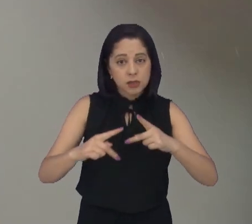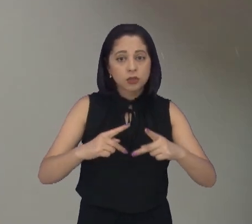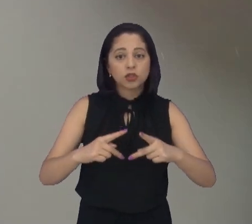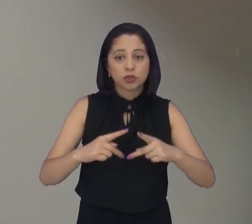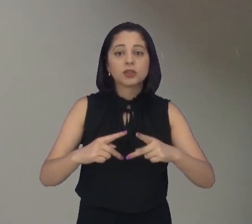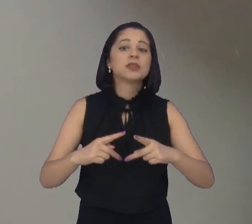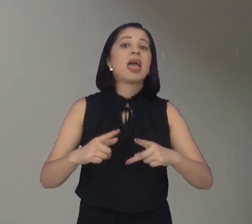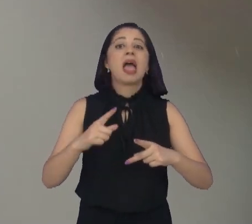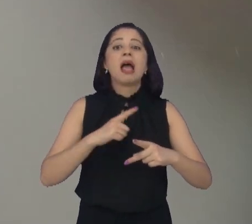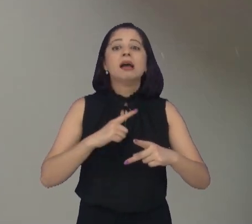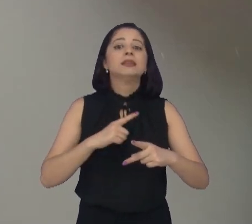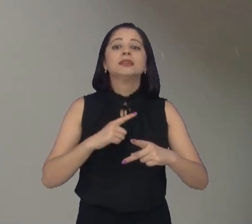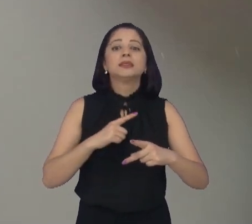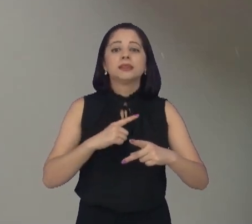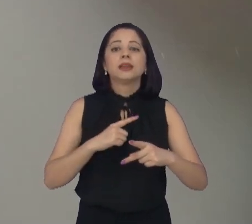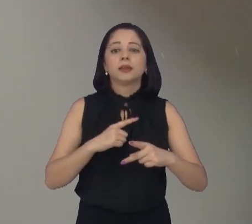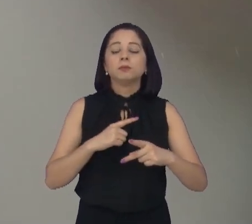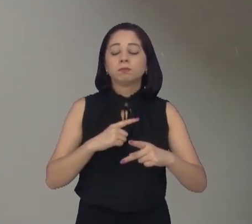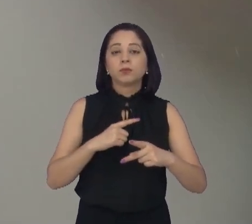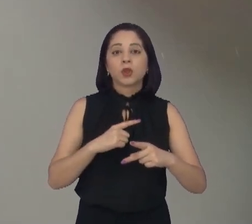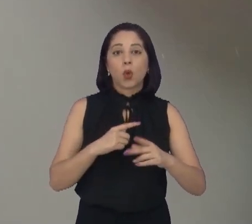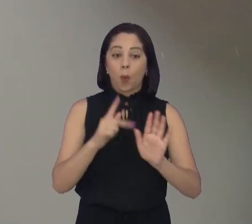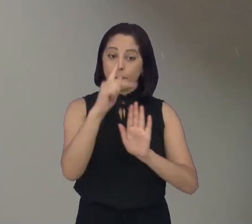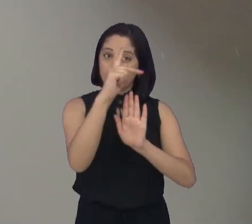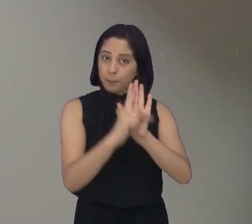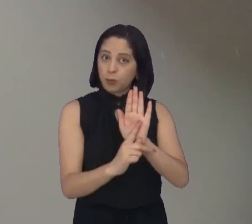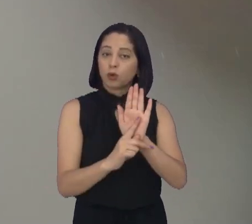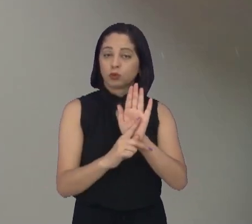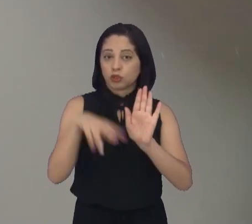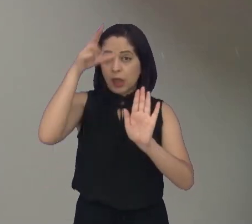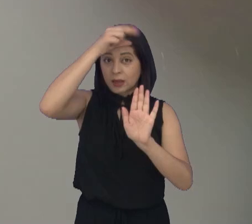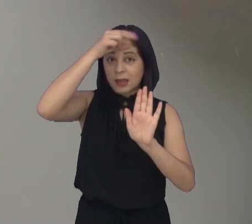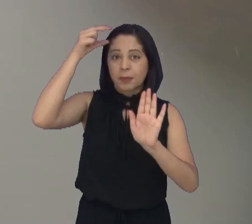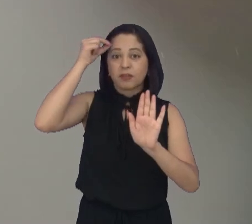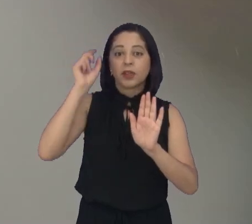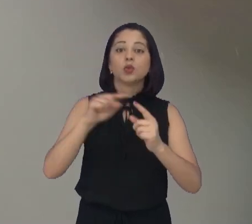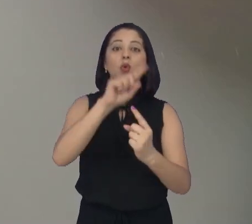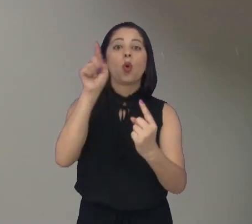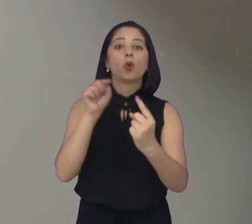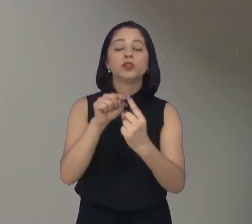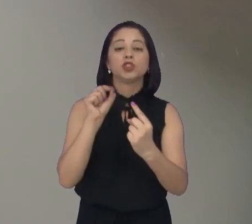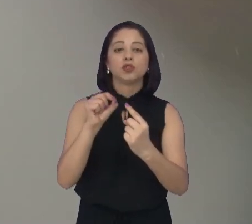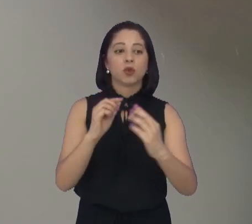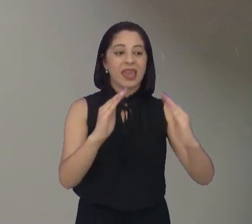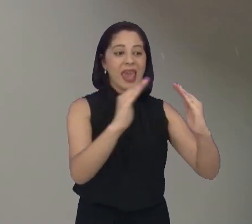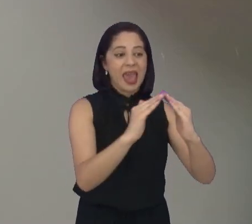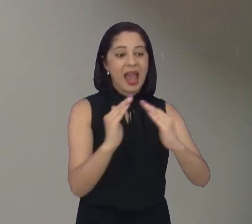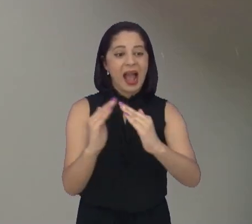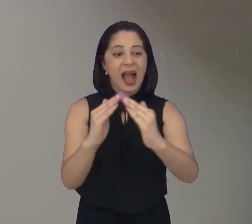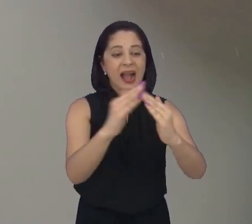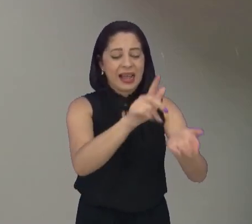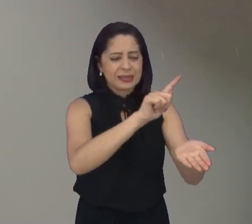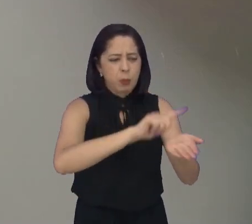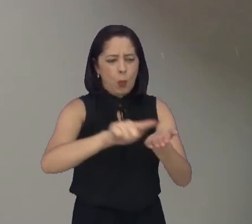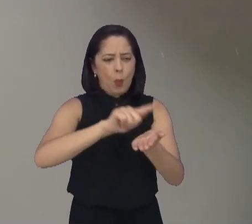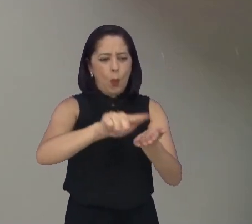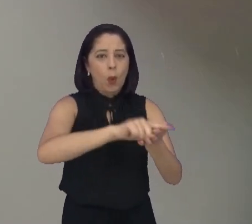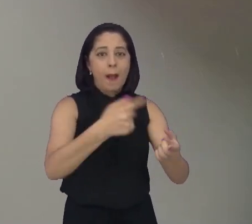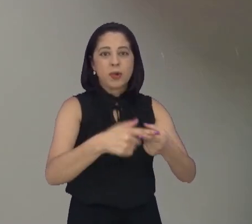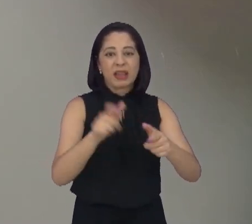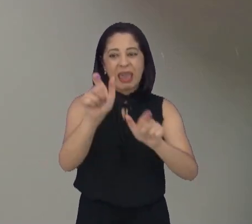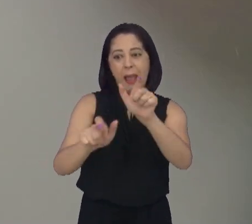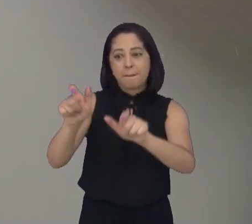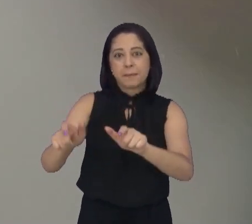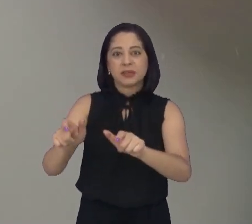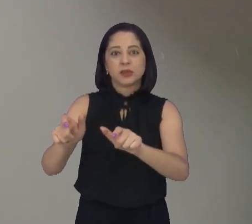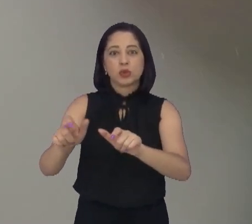Campos existe até mesmo um programa para a limpeza de imóveis de pessoas que sofrem de transtorno